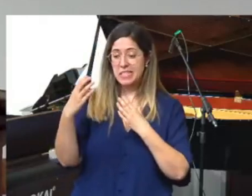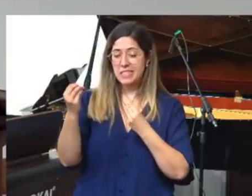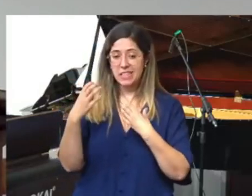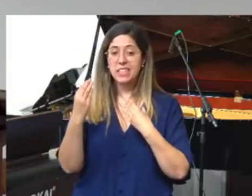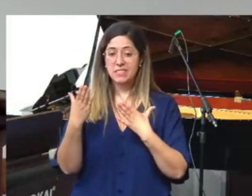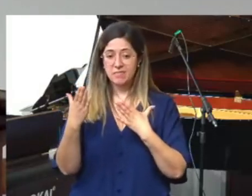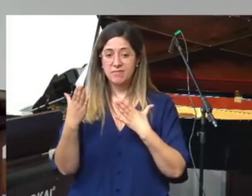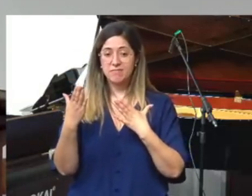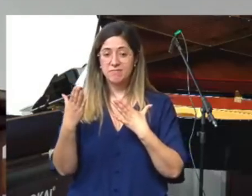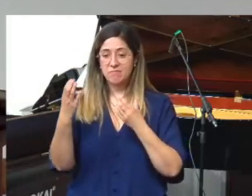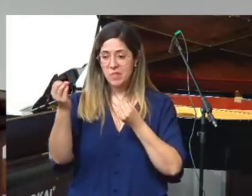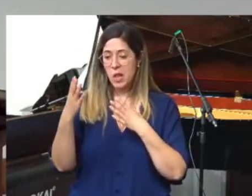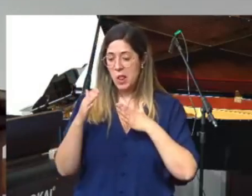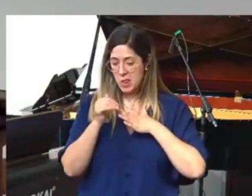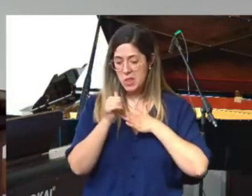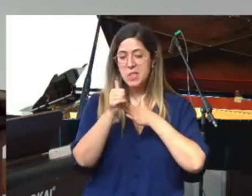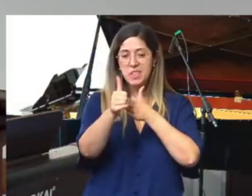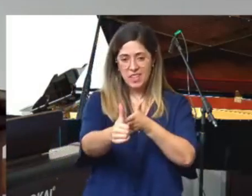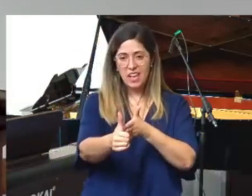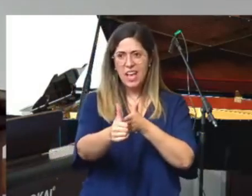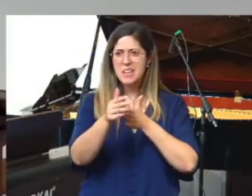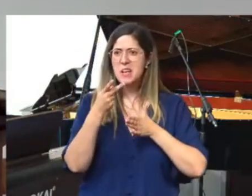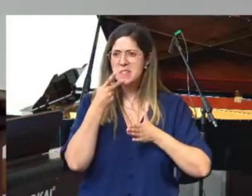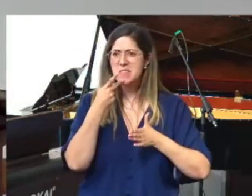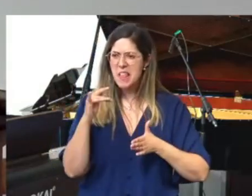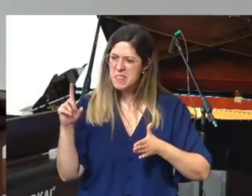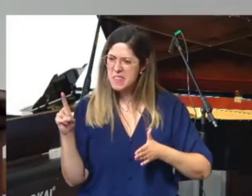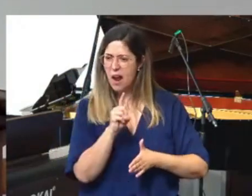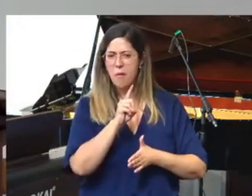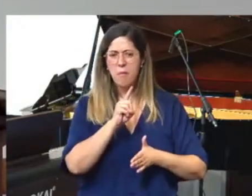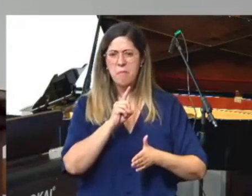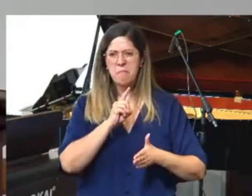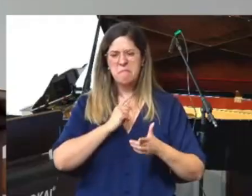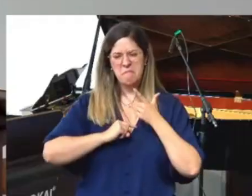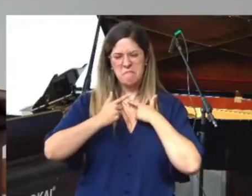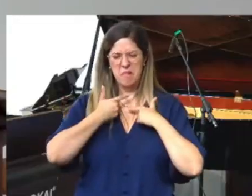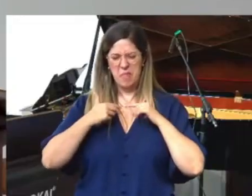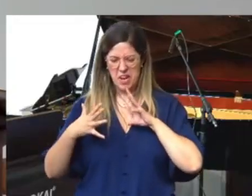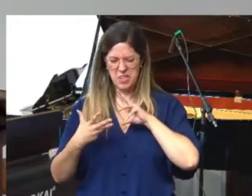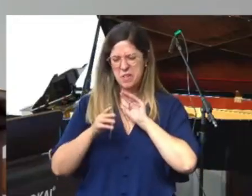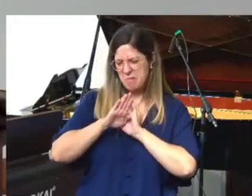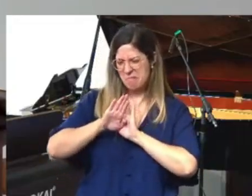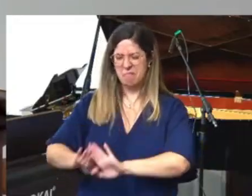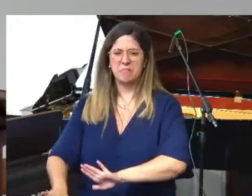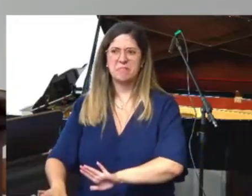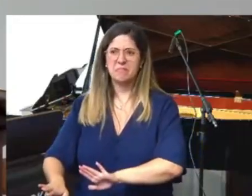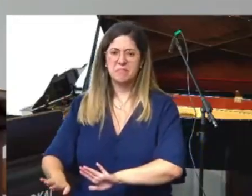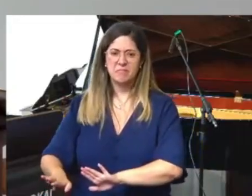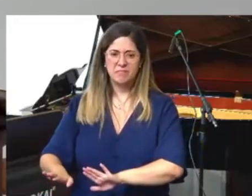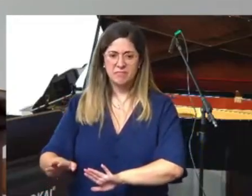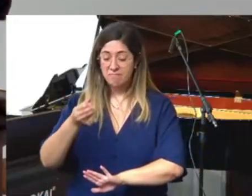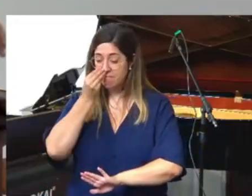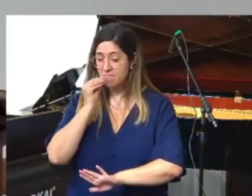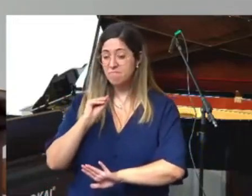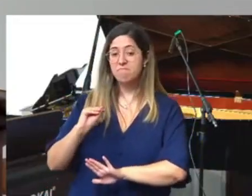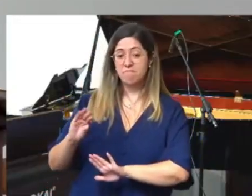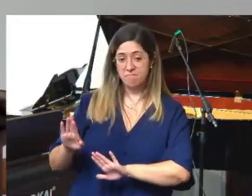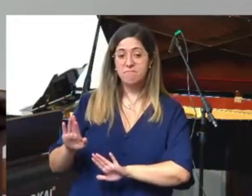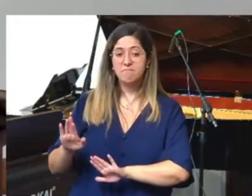educa, ela nos conduz a dizermos não a essas paixões mundanas, renegando-as.